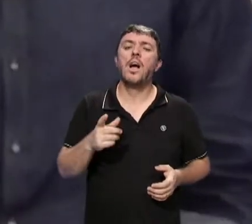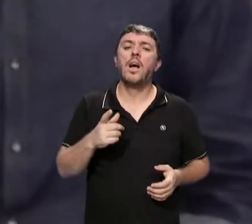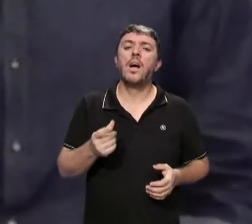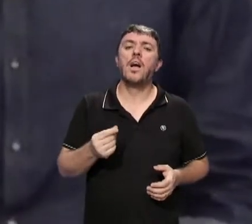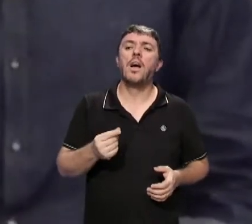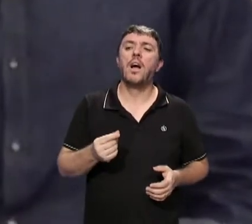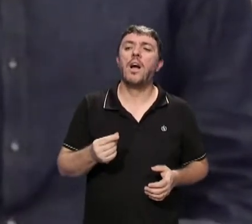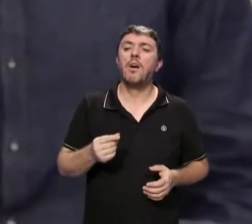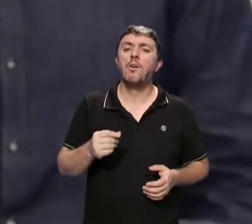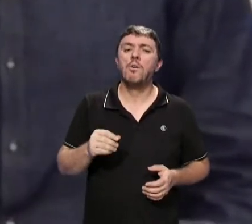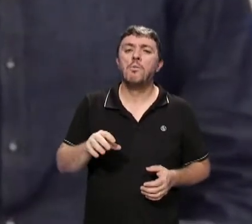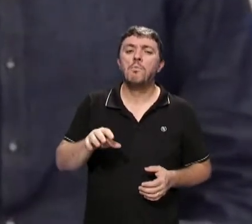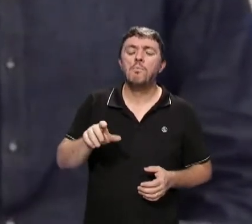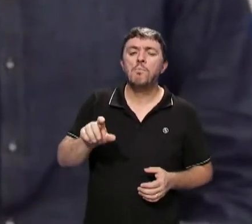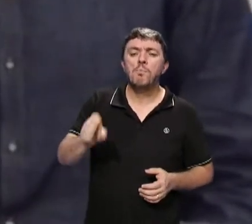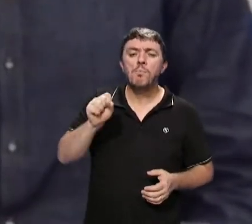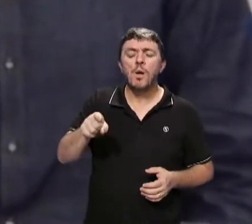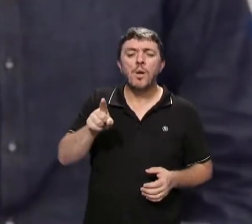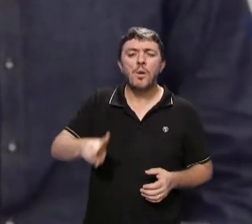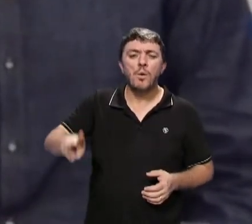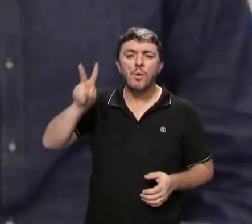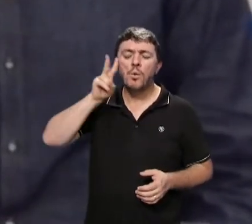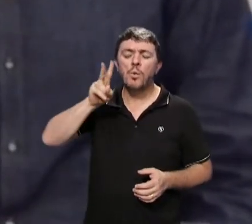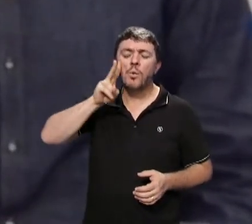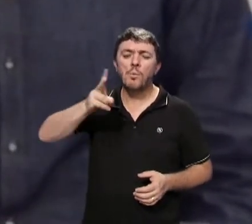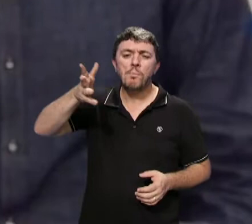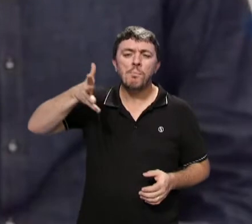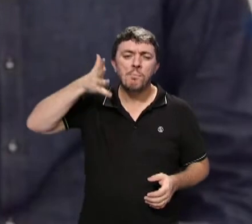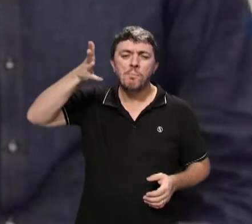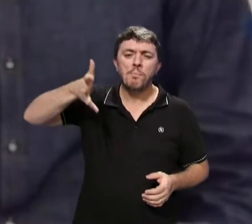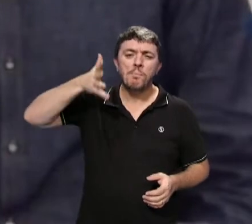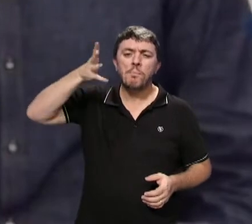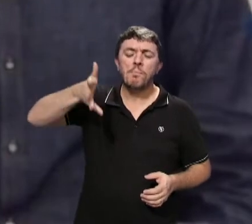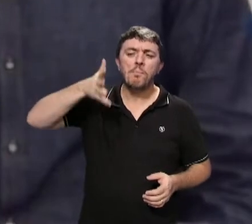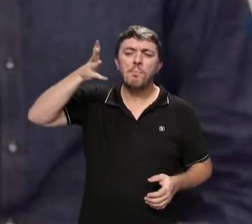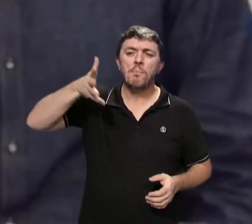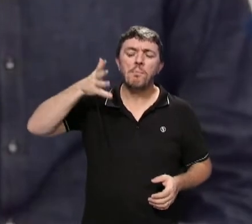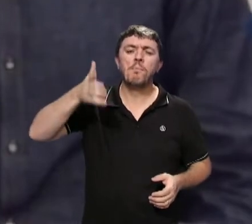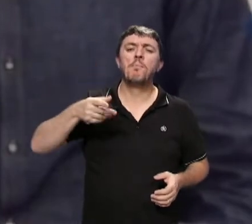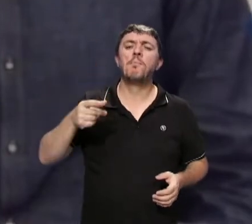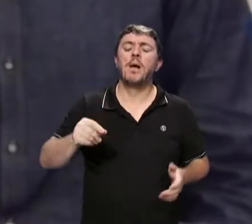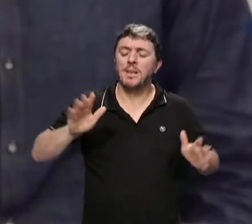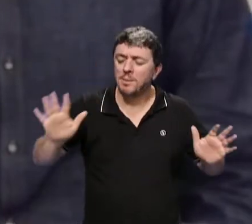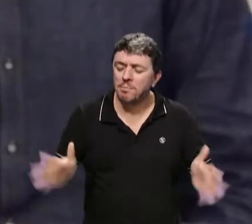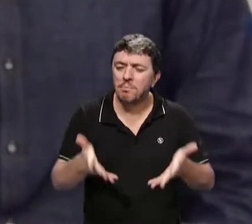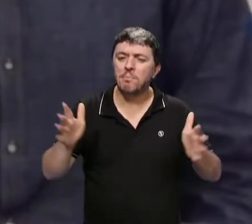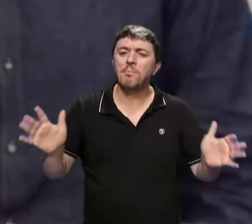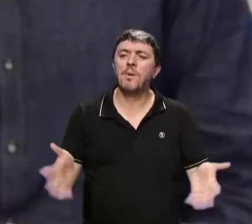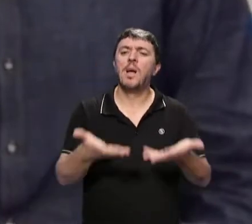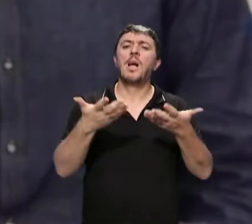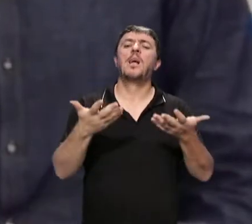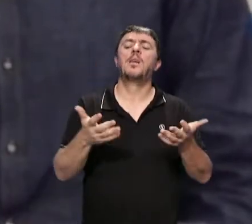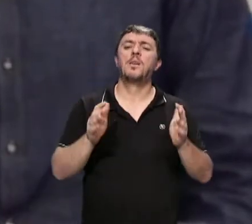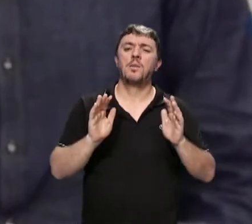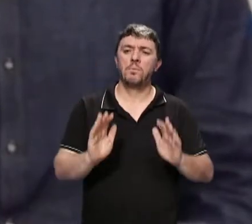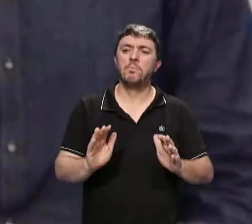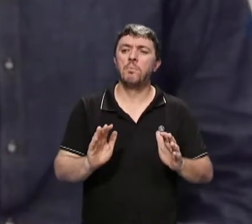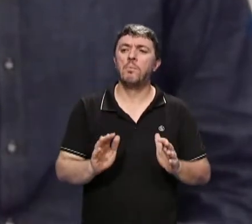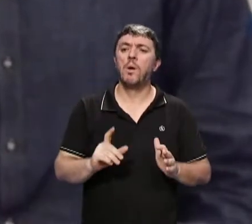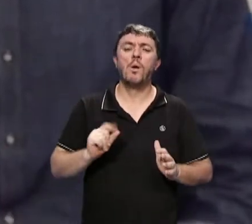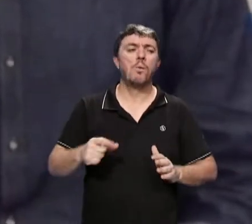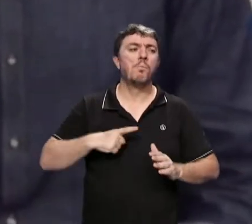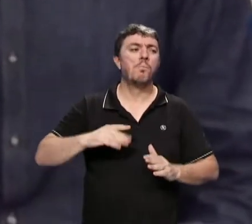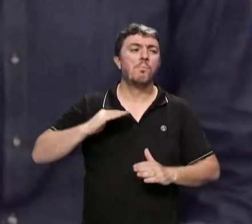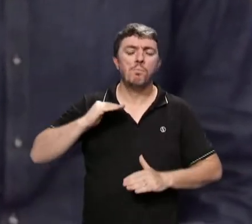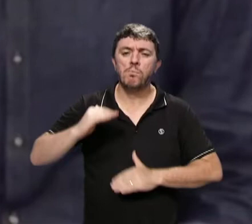essa história da palestra motivacional primeiro, se ela surgiu primeiro, ou se o Guilherme surgiu primeiro. Porque você é um cara super ativo, né?